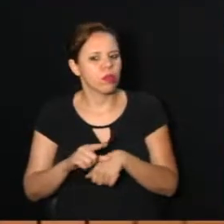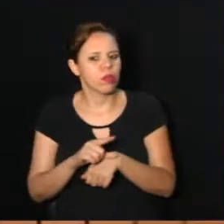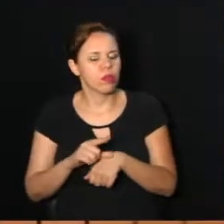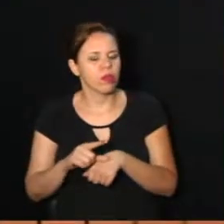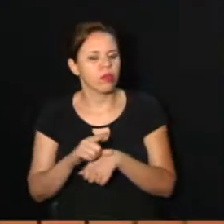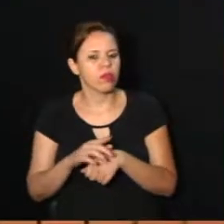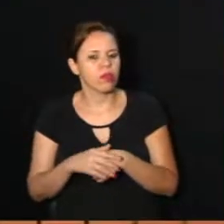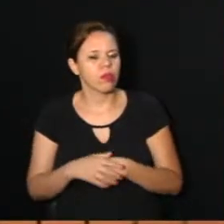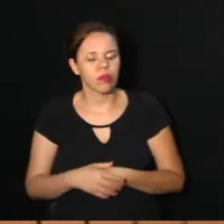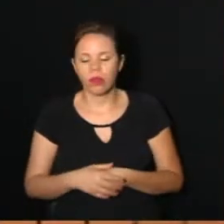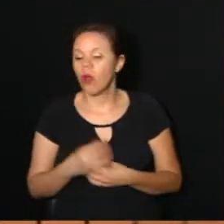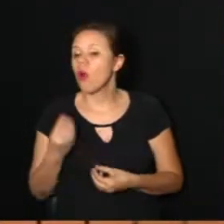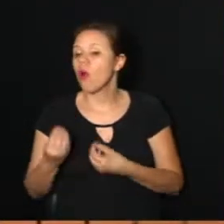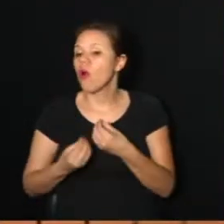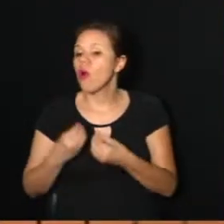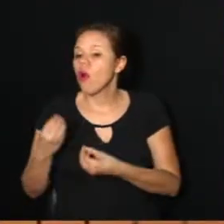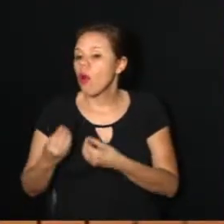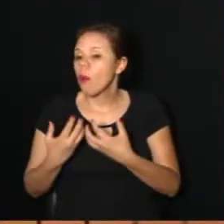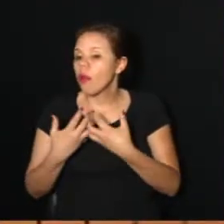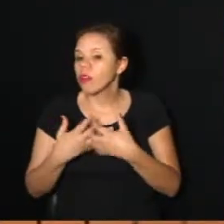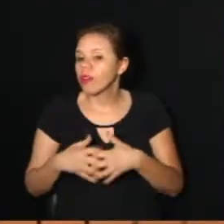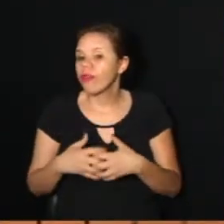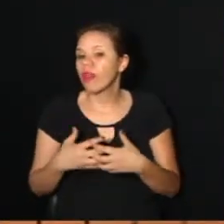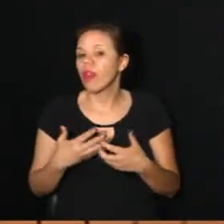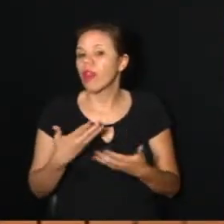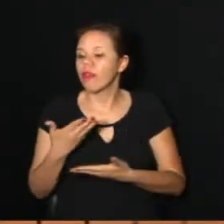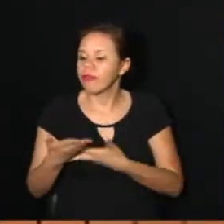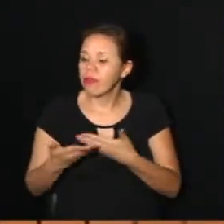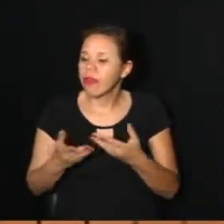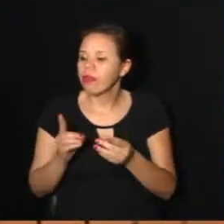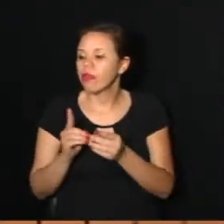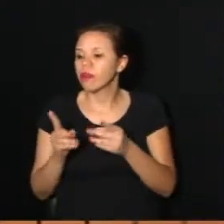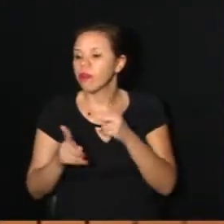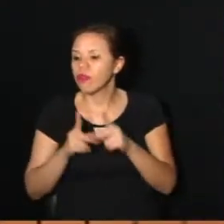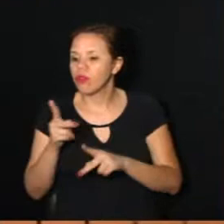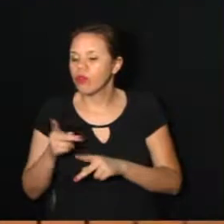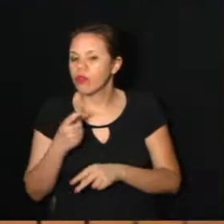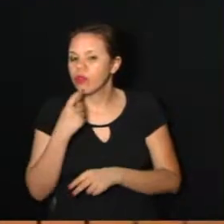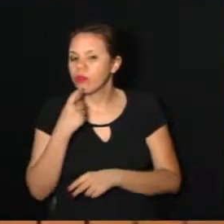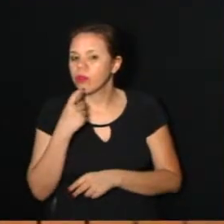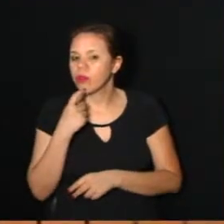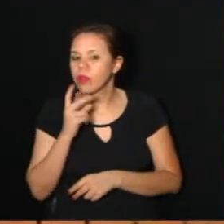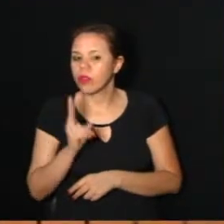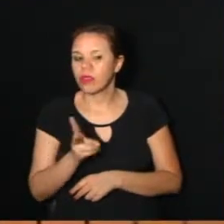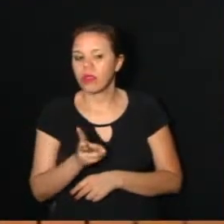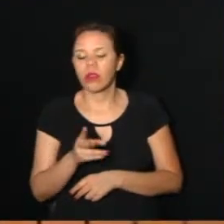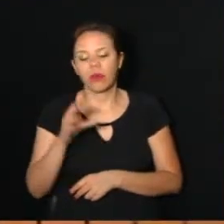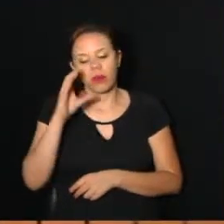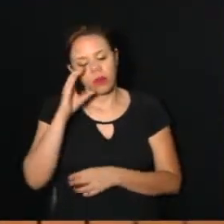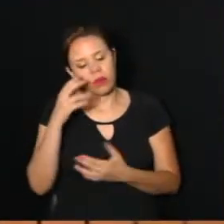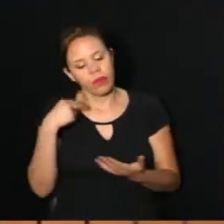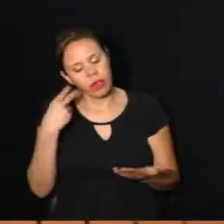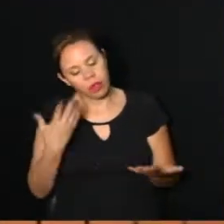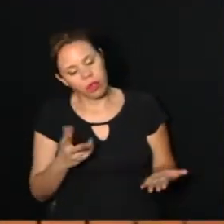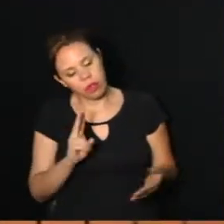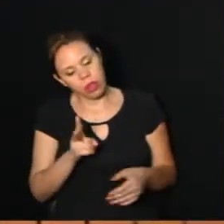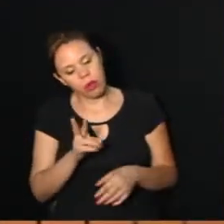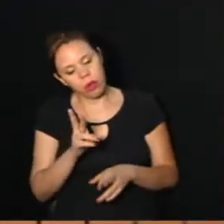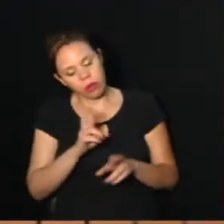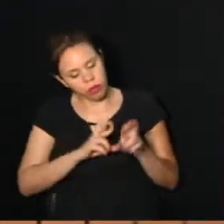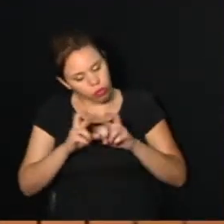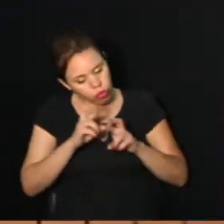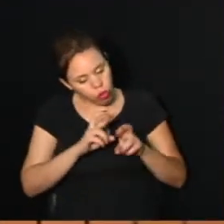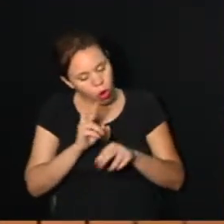iniciativas de como tratar melhor a população de Campinas. O senhor está sempre na vanguarda desse assunto, né? Não é por menos que está